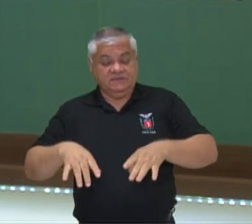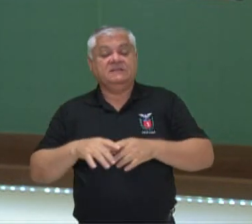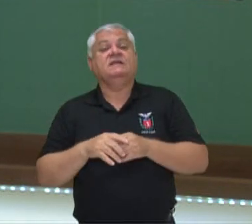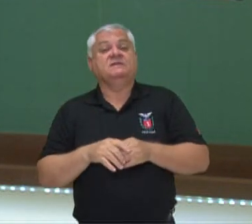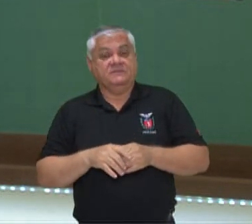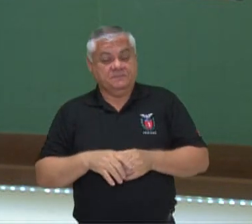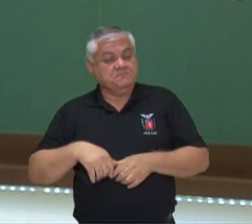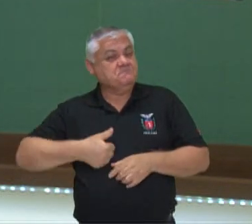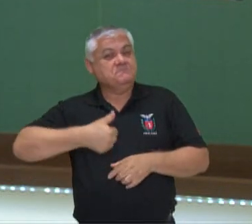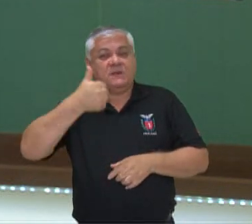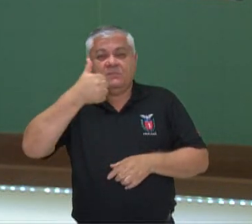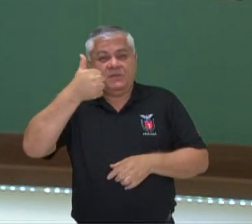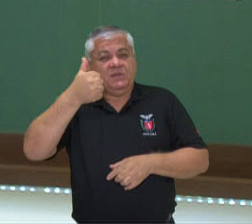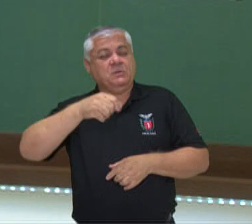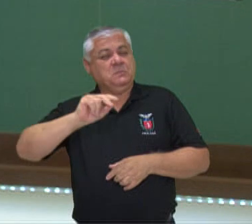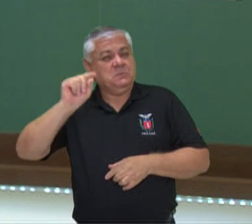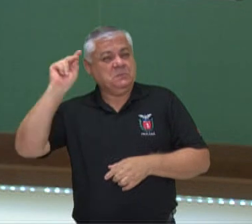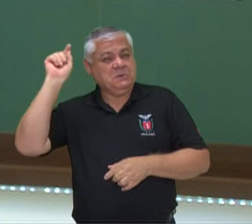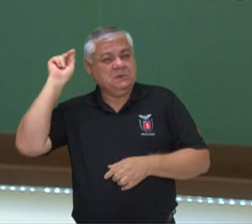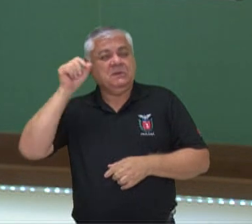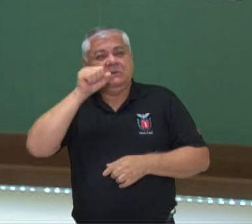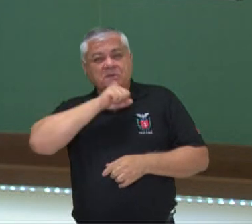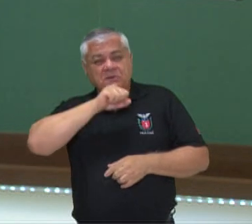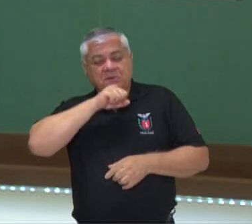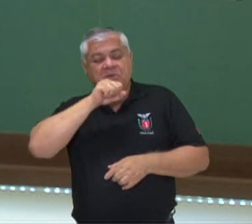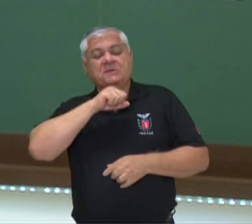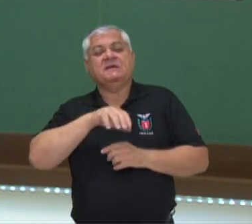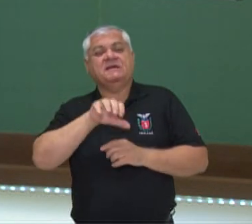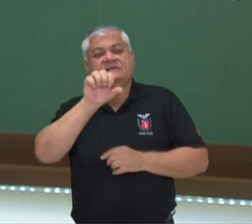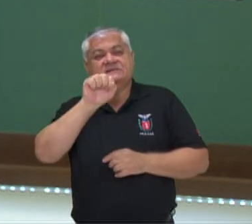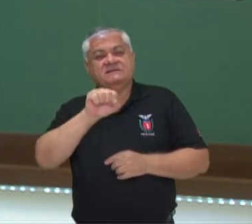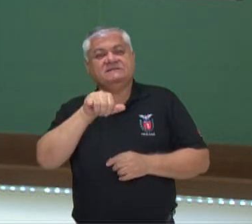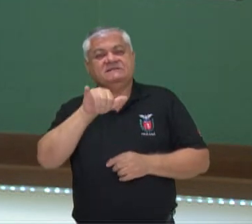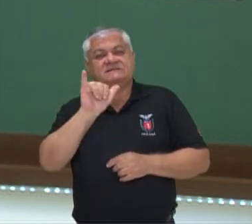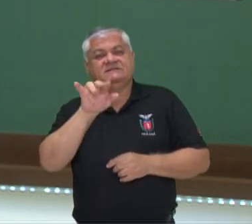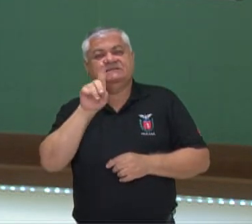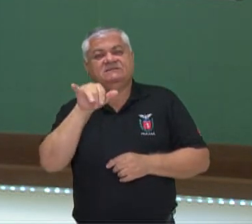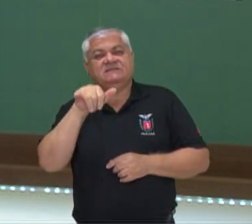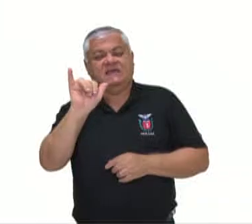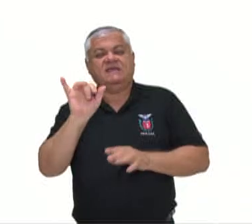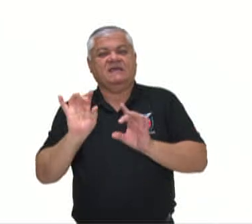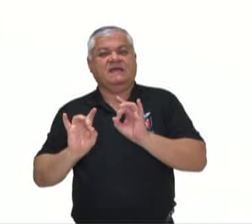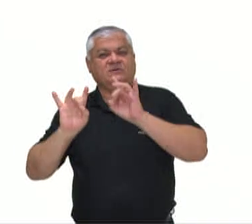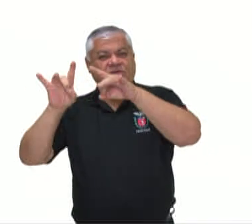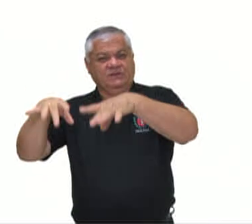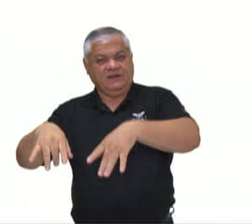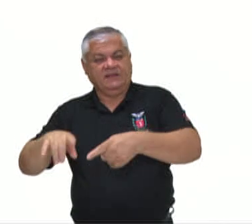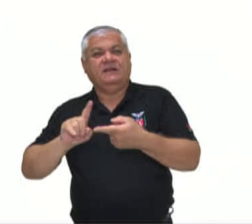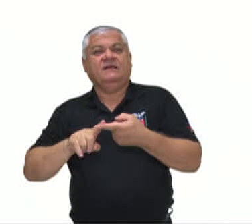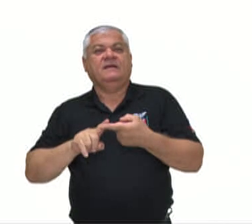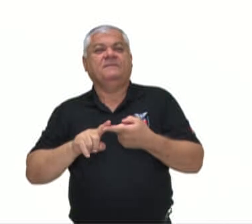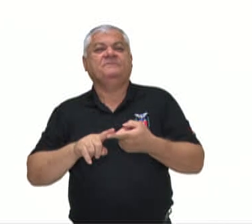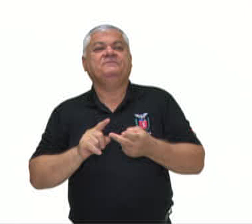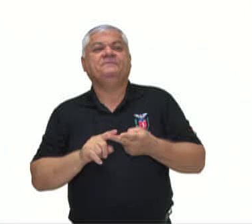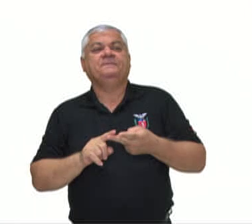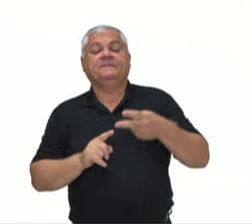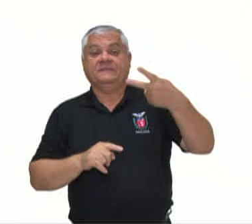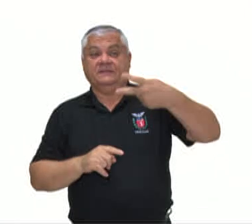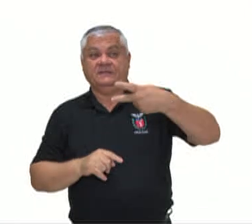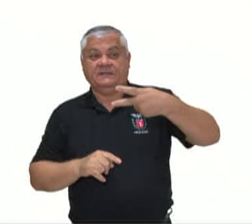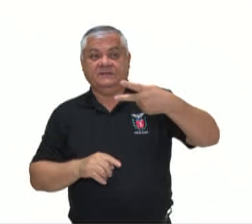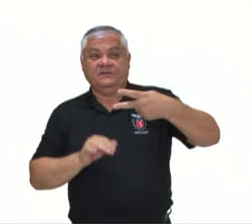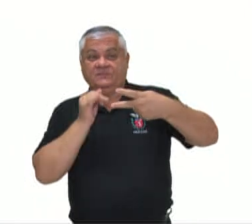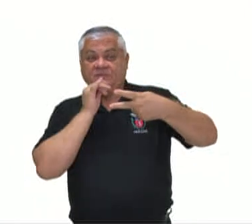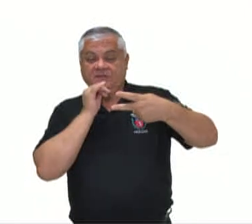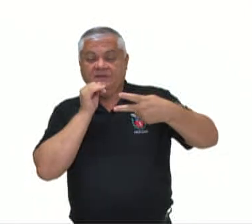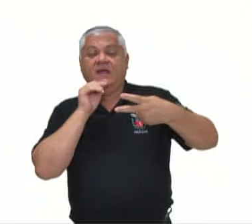de Sydney foram mais antigos, né? São mais velhos, né? Aconteceram antes dos de Pequim. It was faster in